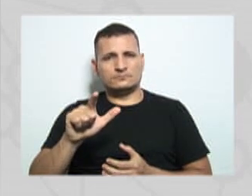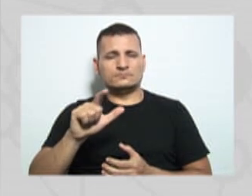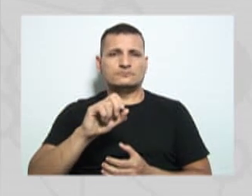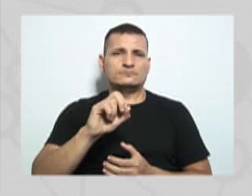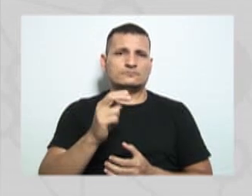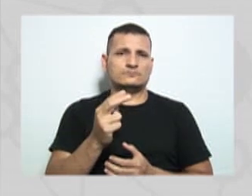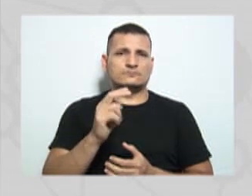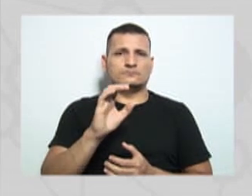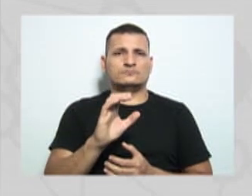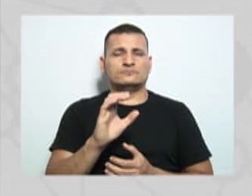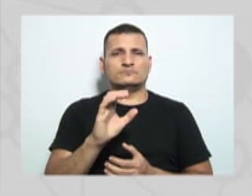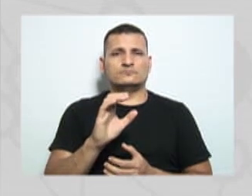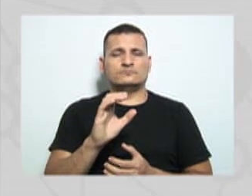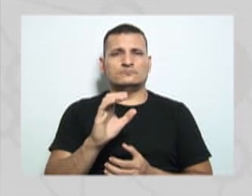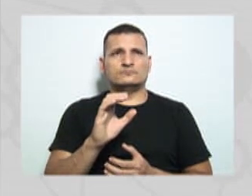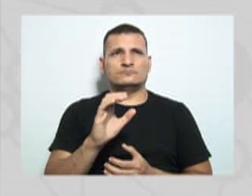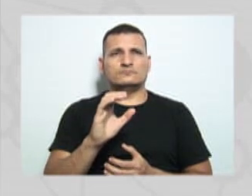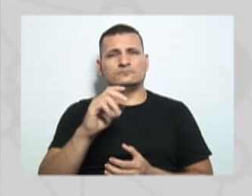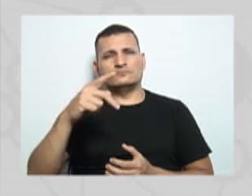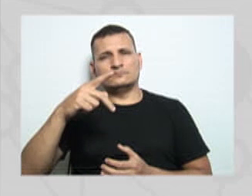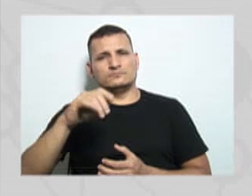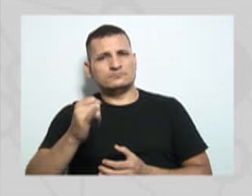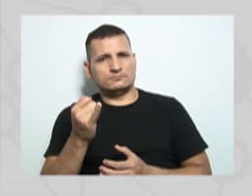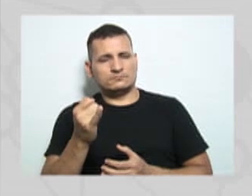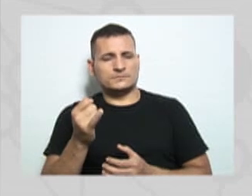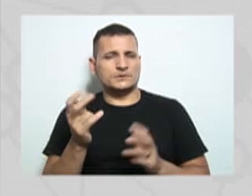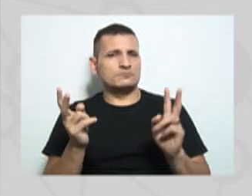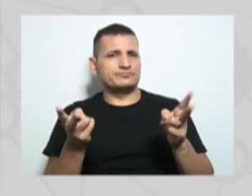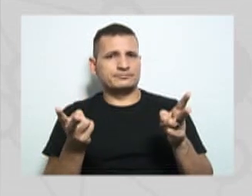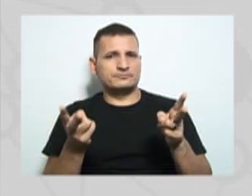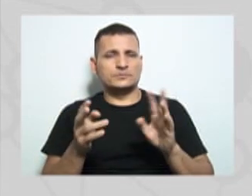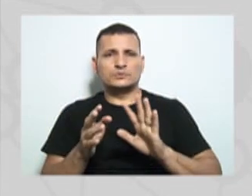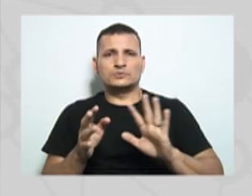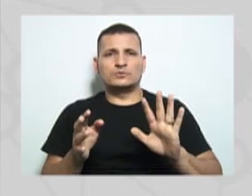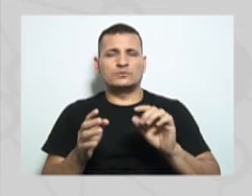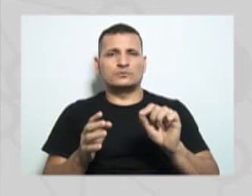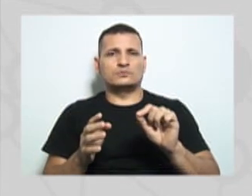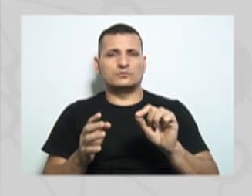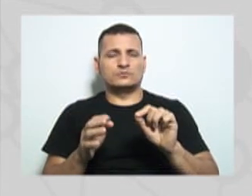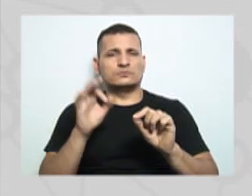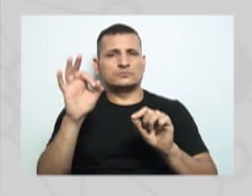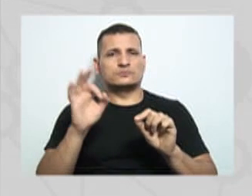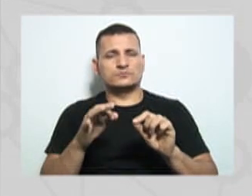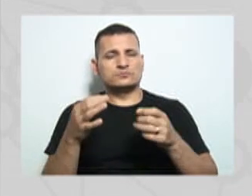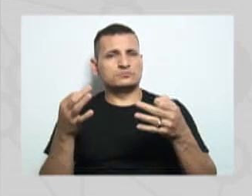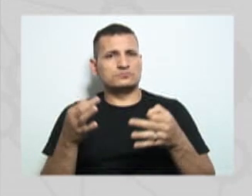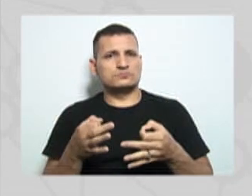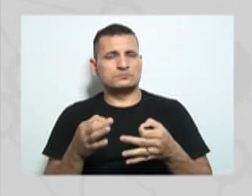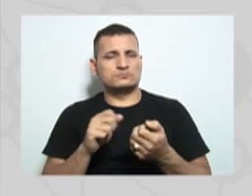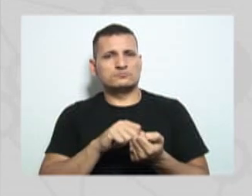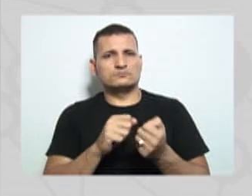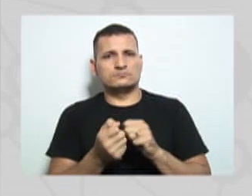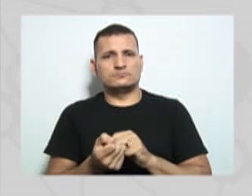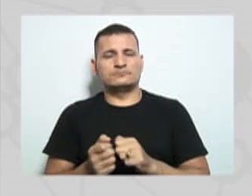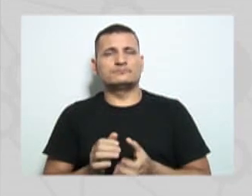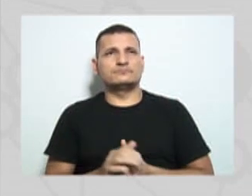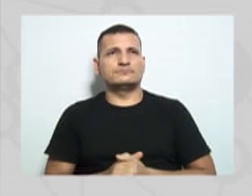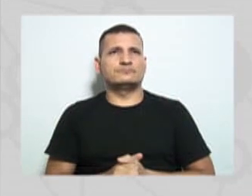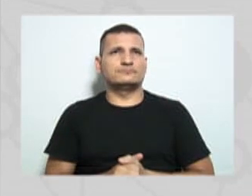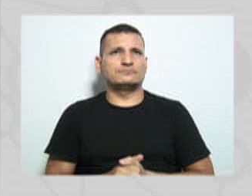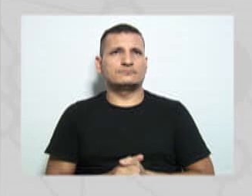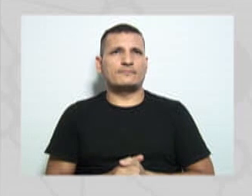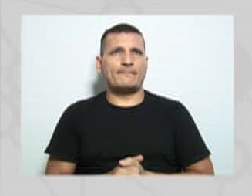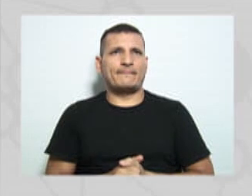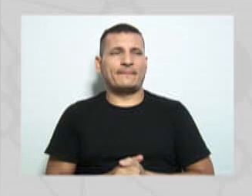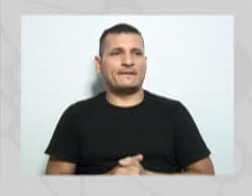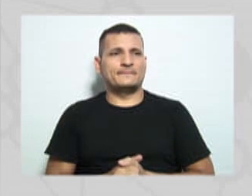forma. Primeiro, só é se adequar às alíquotas corretas. Alguma dúvida, professora Fernanda, aí no chat? Não,